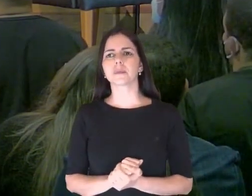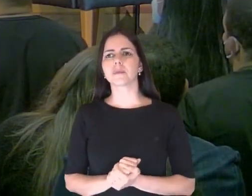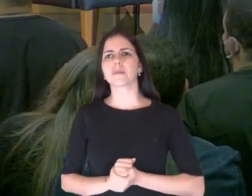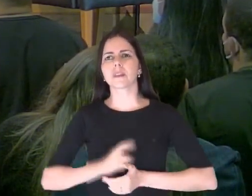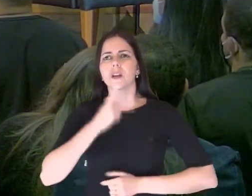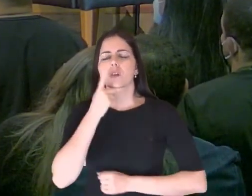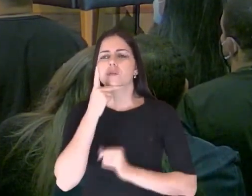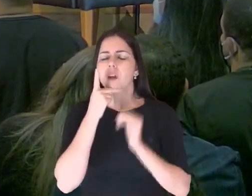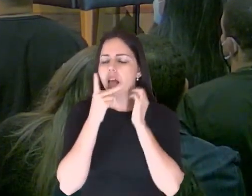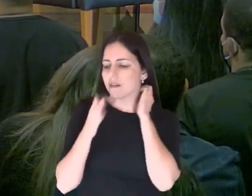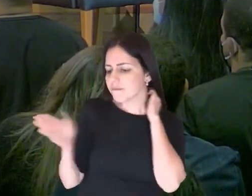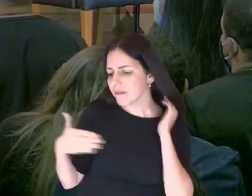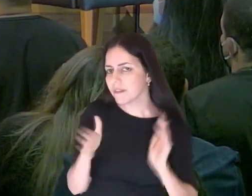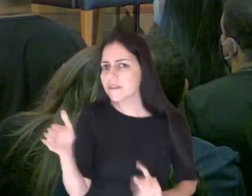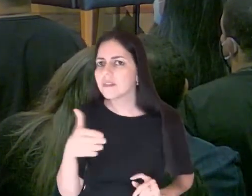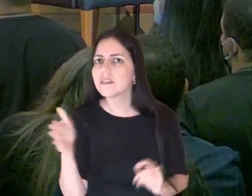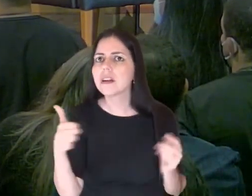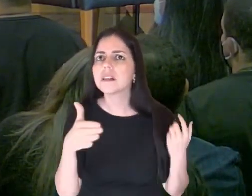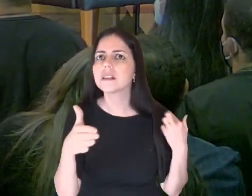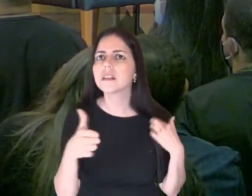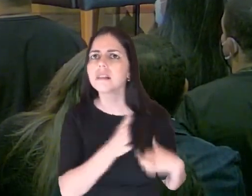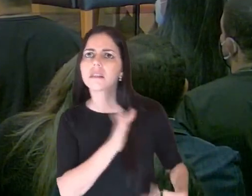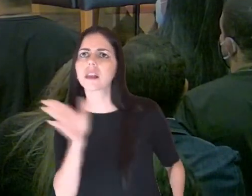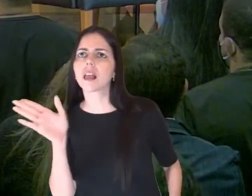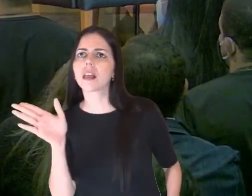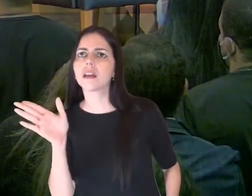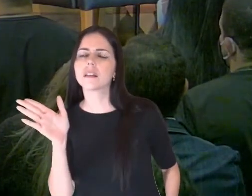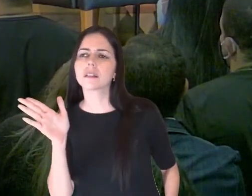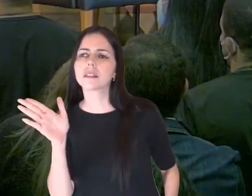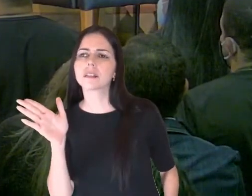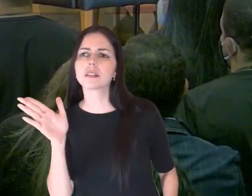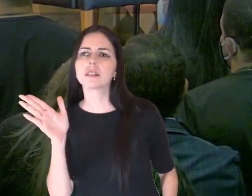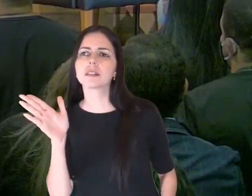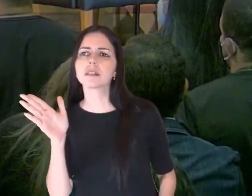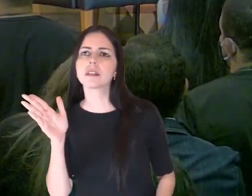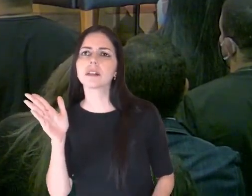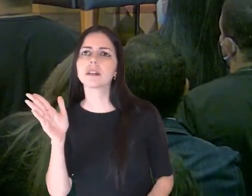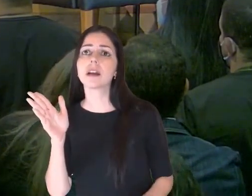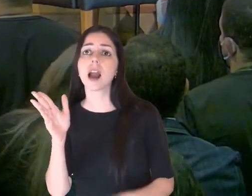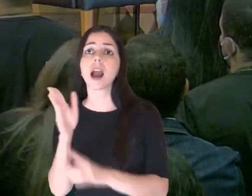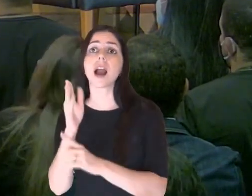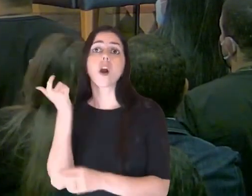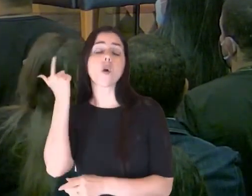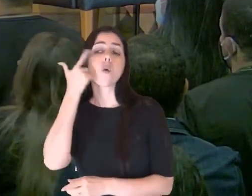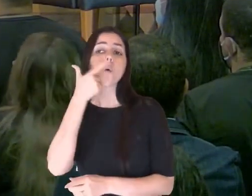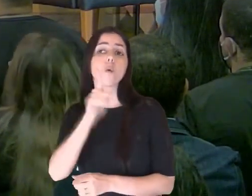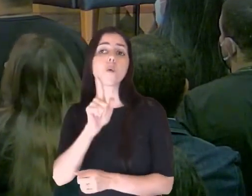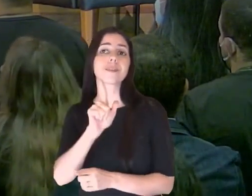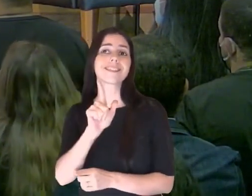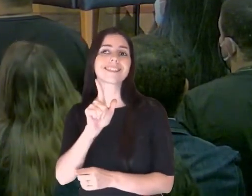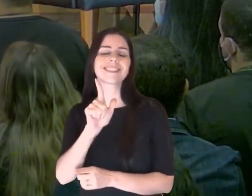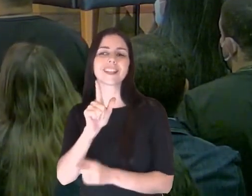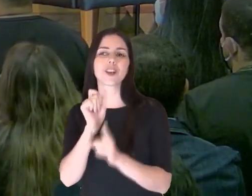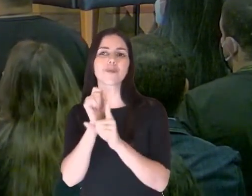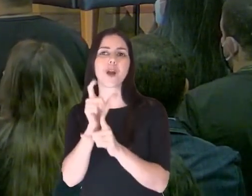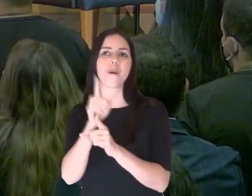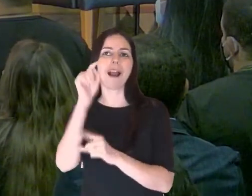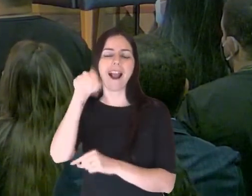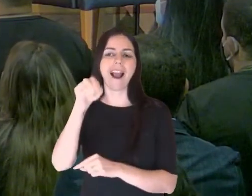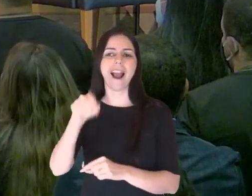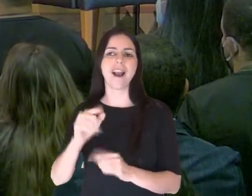falei, dobra aqui, entrei ali e alugamos o primeiro prédio. Aí eu mandei a fotinha para o pastor que me deu